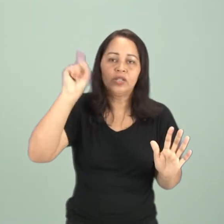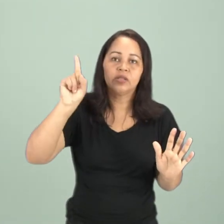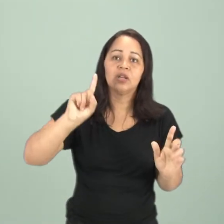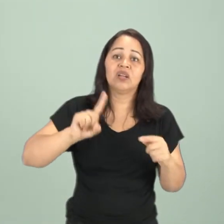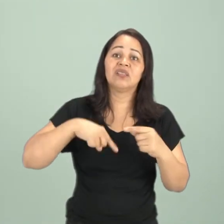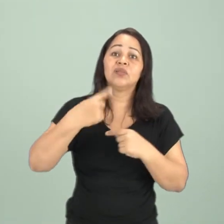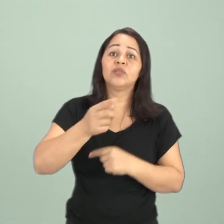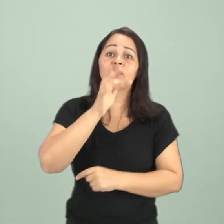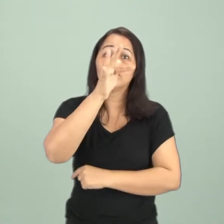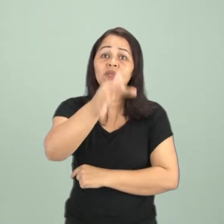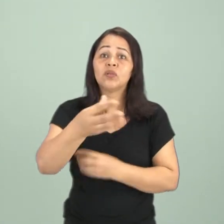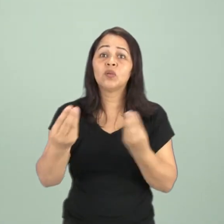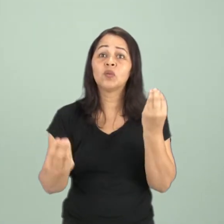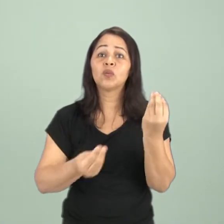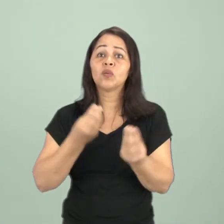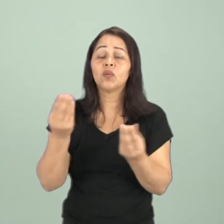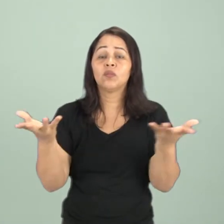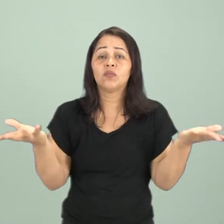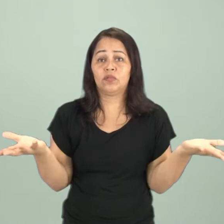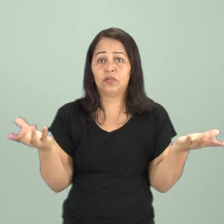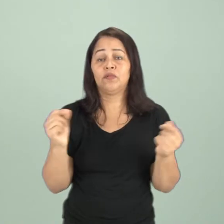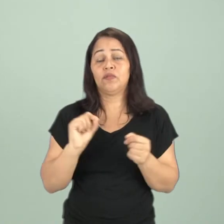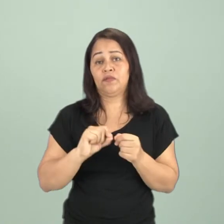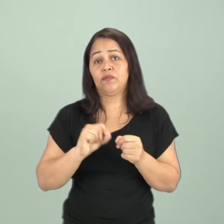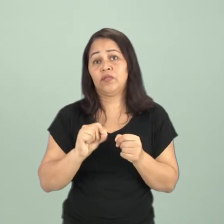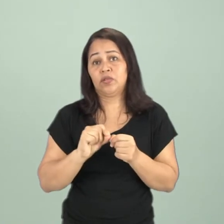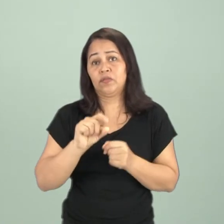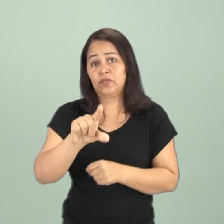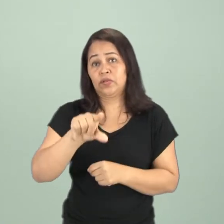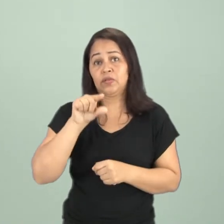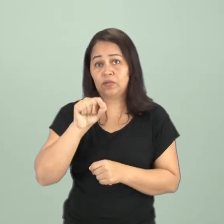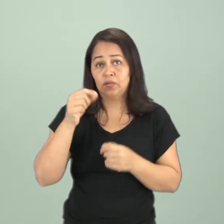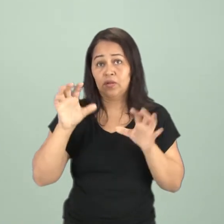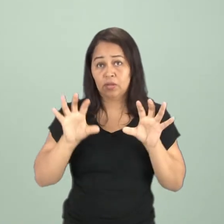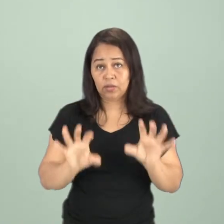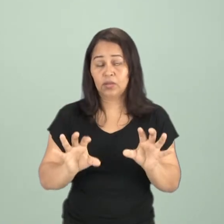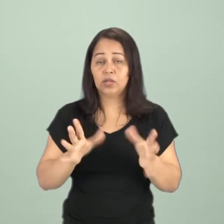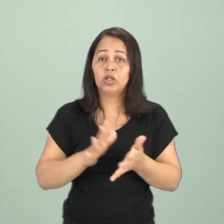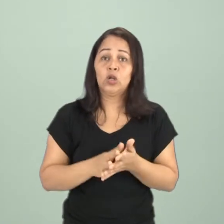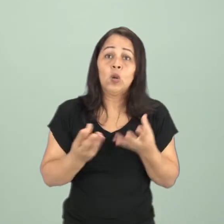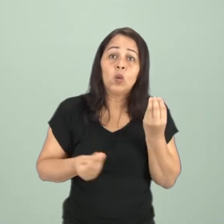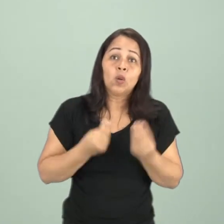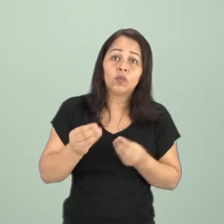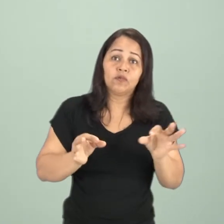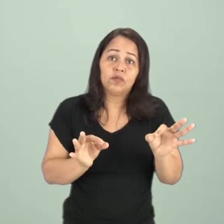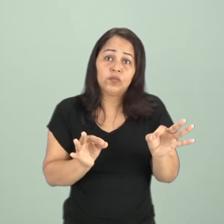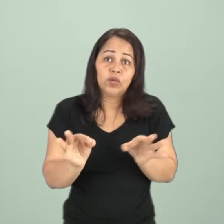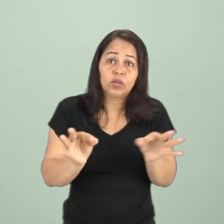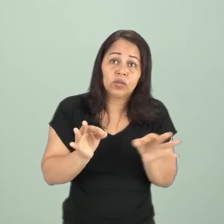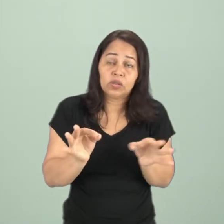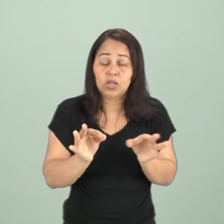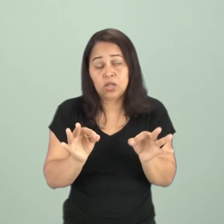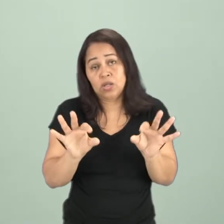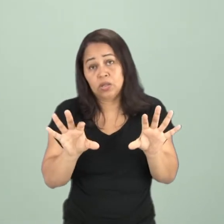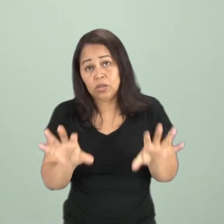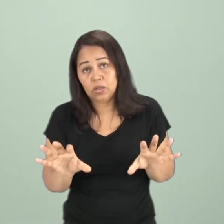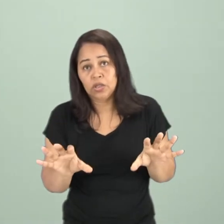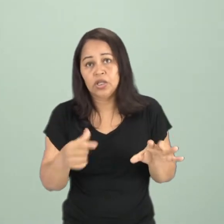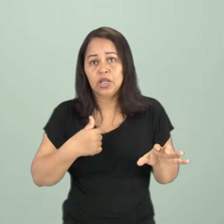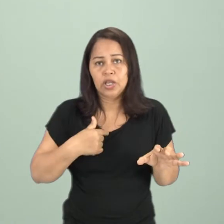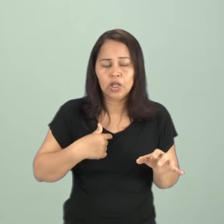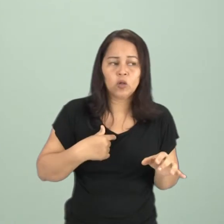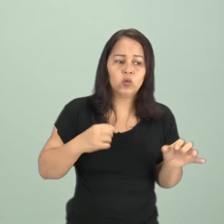depois, como eu vou lidar com as consequências dessas escolhas? Como eu me organizei? Será que eu me organizei e eu